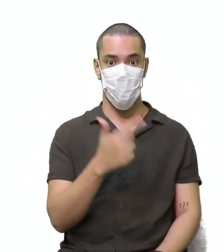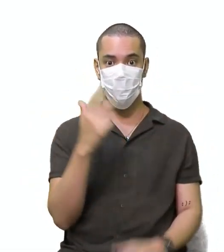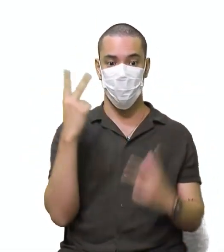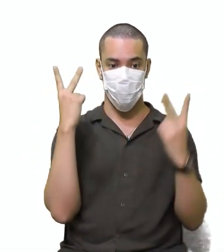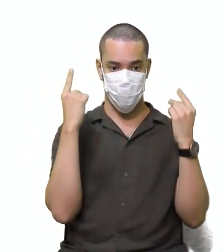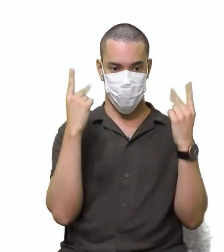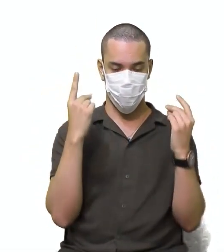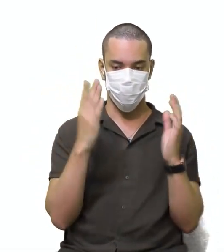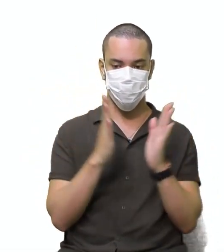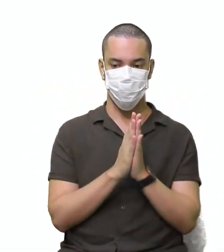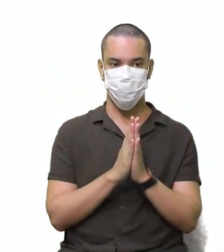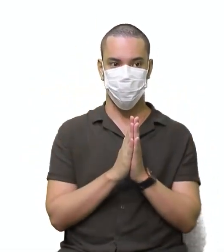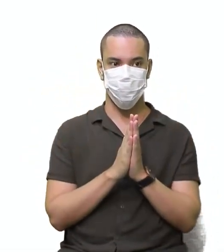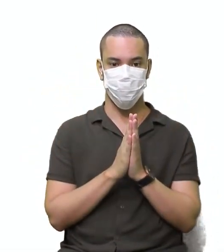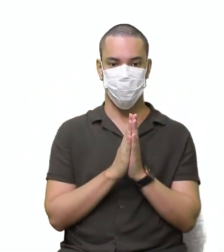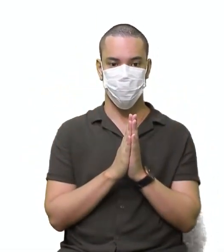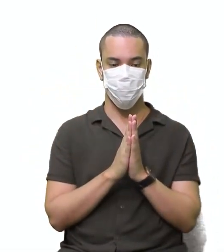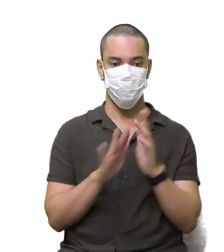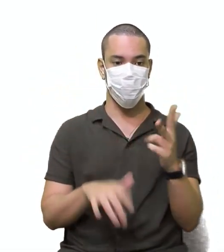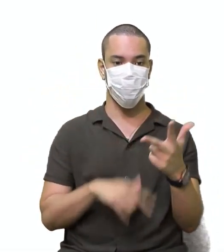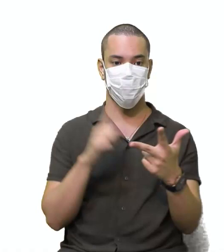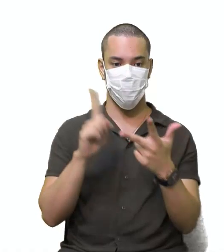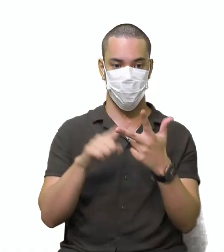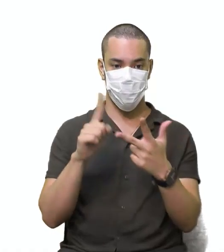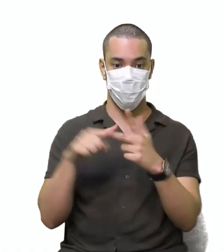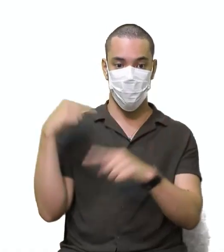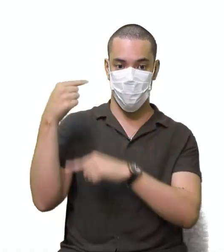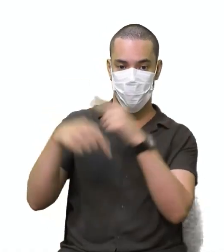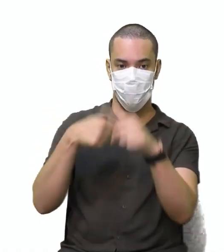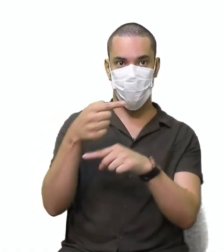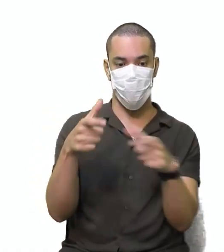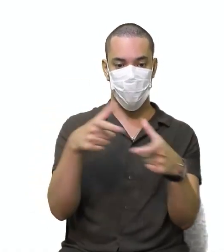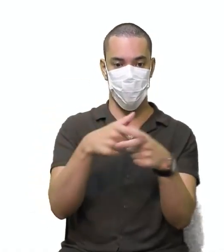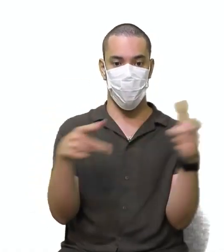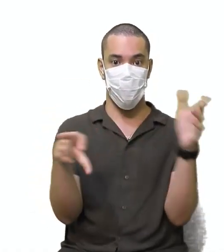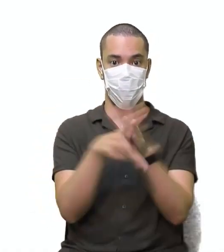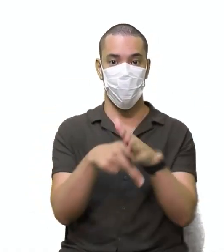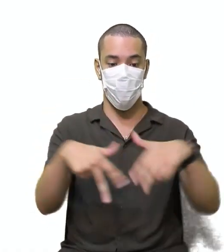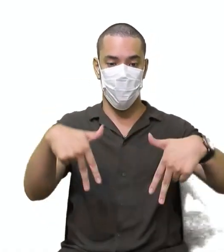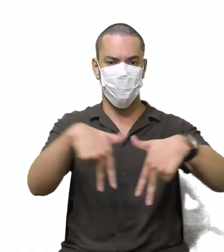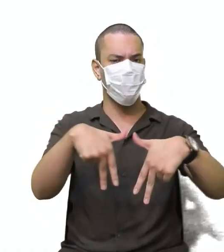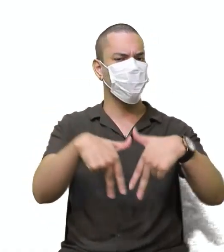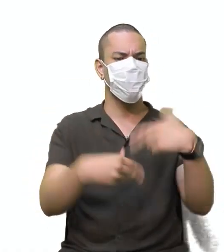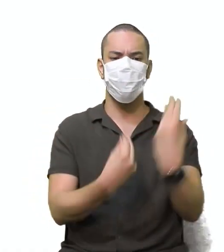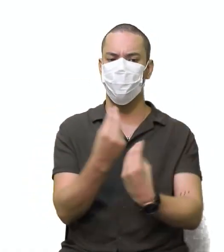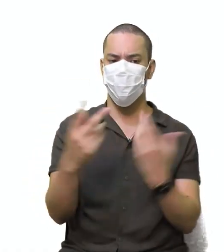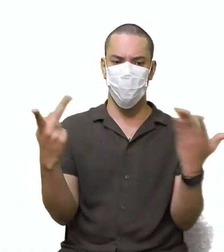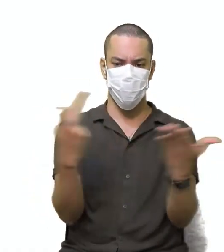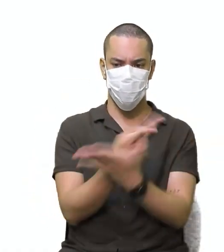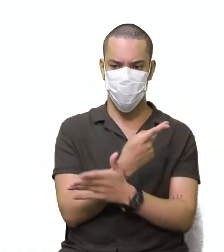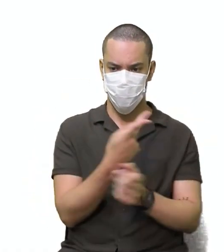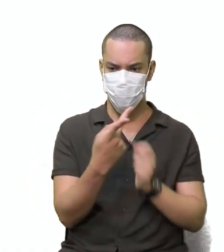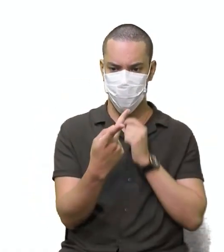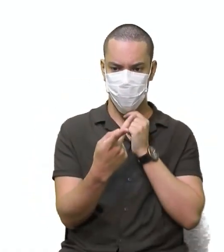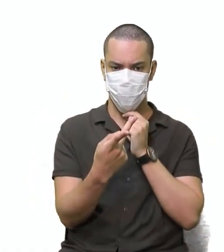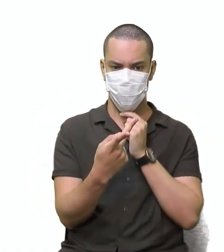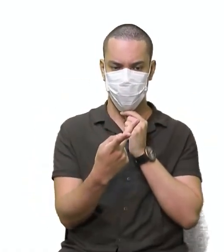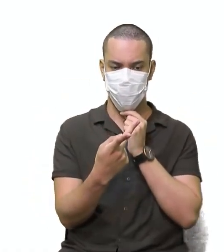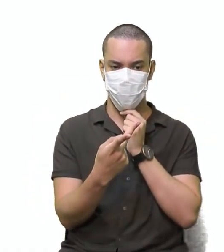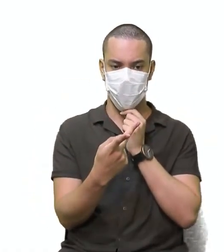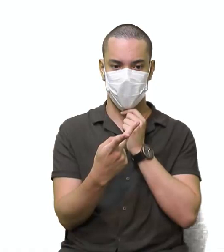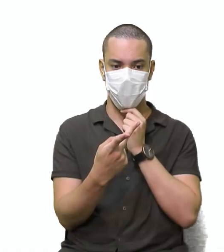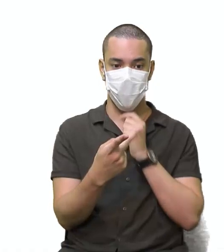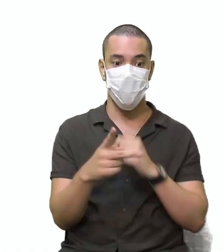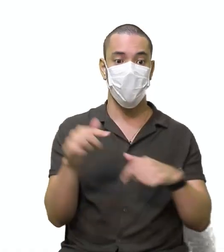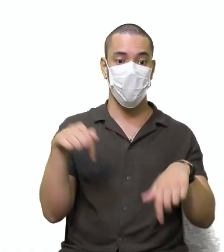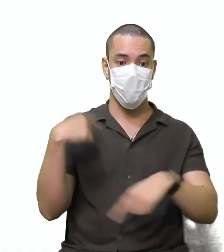tá? A herança restrita ao sexo. Como que é mesmo, prof, essa herança restrita ao sexo? A herança restrita